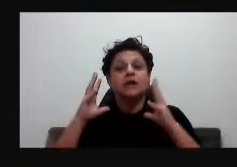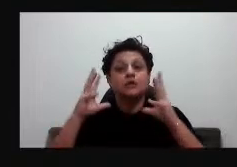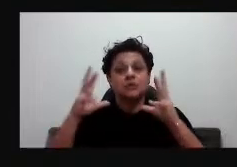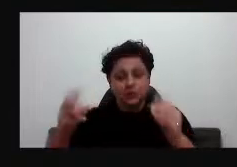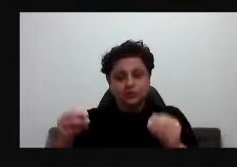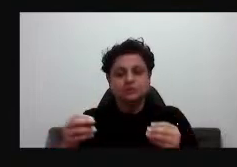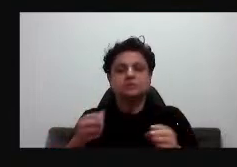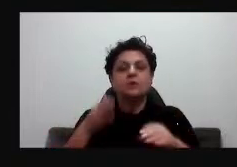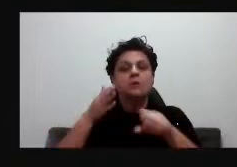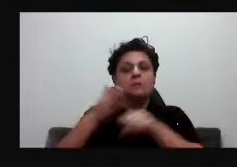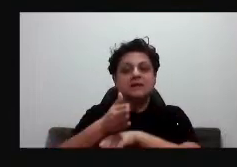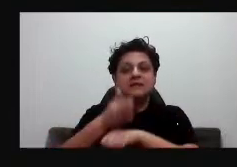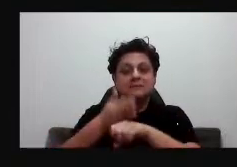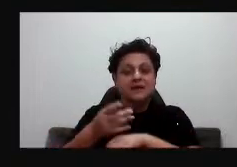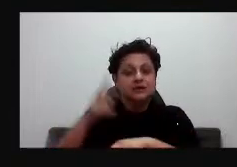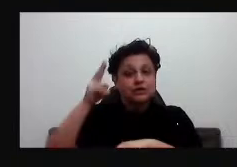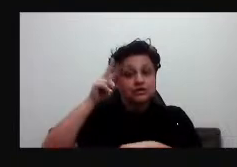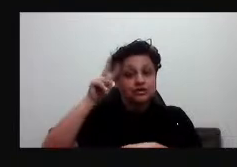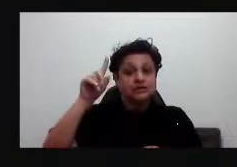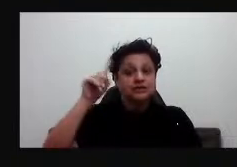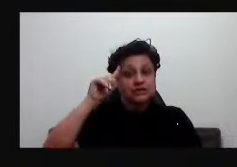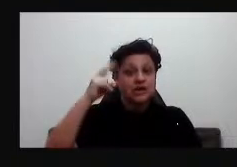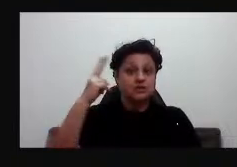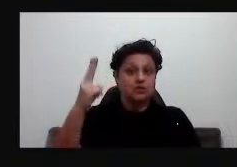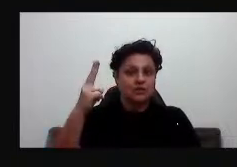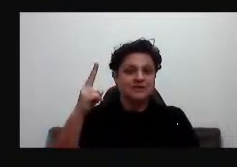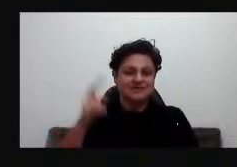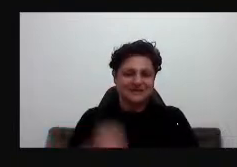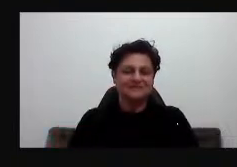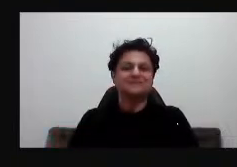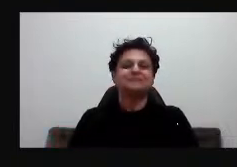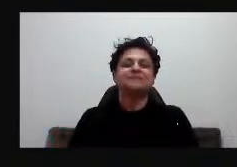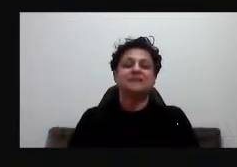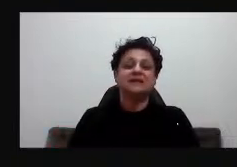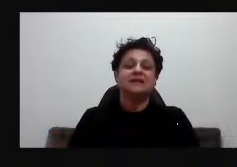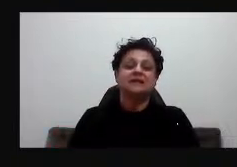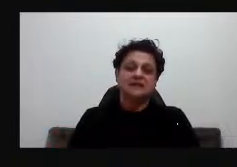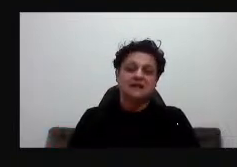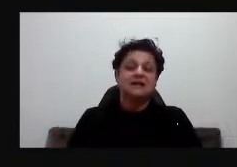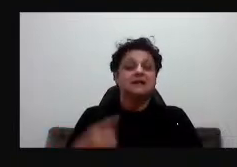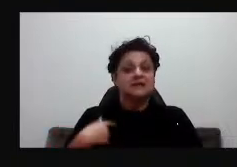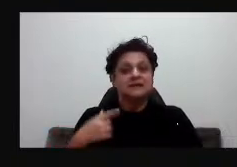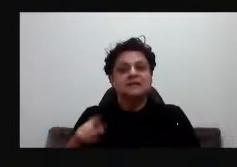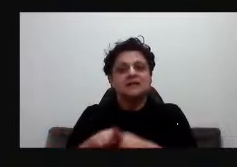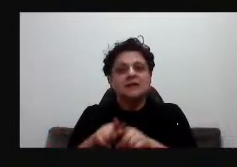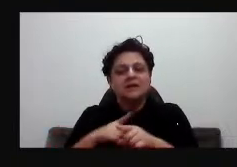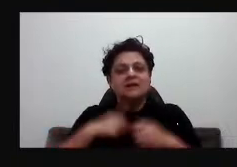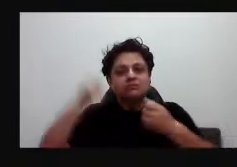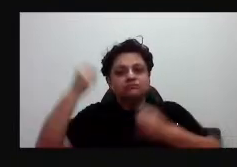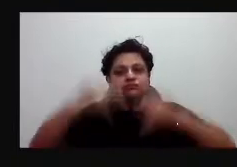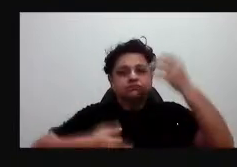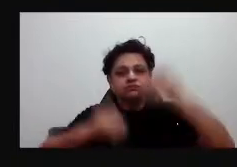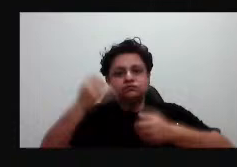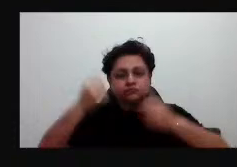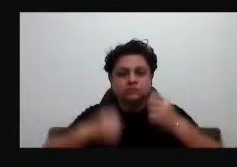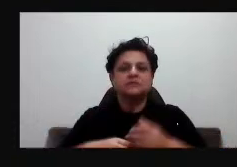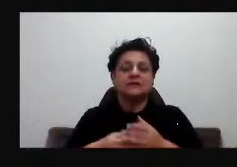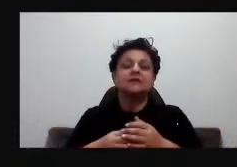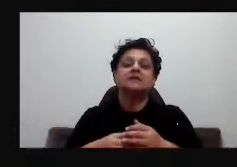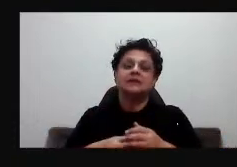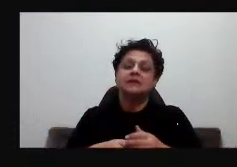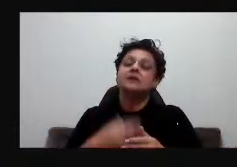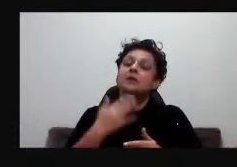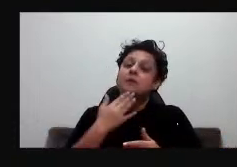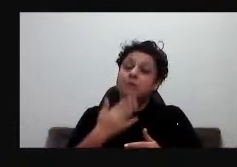segundo dia de ELT Week, por verem todas essas sessões sobre EDI. Por favor, façam um download